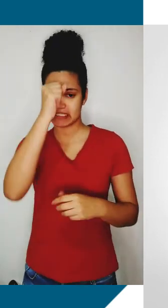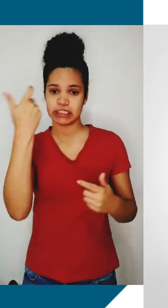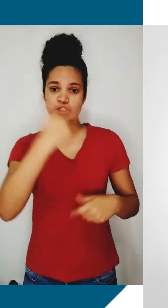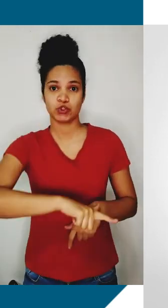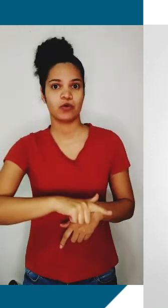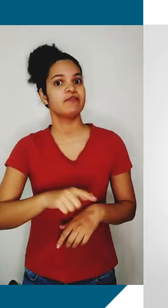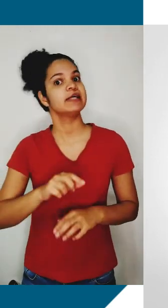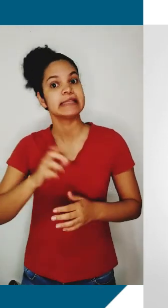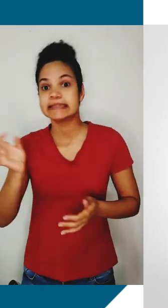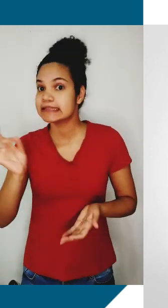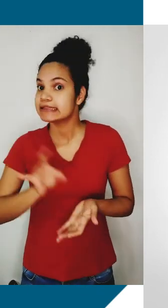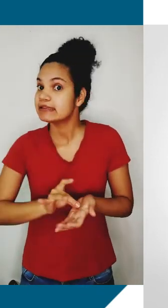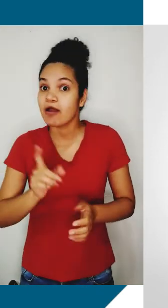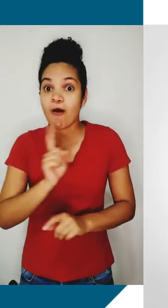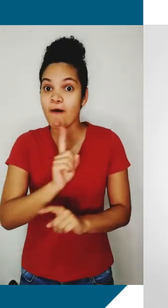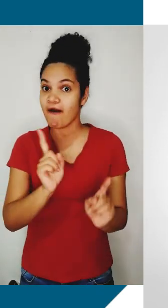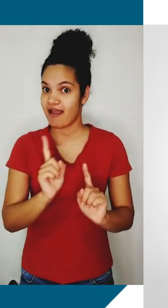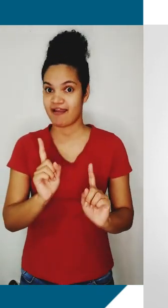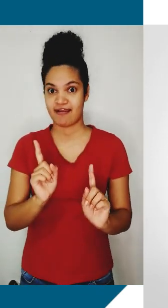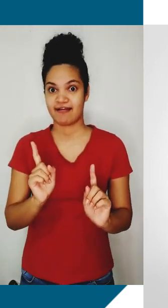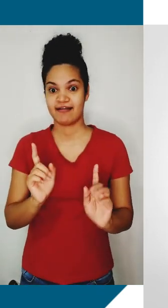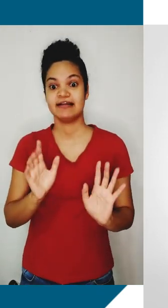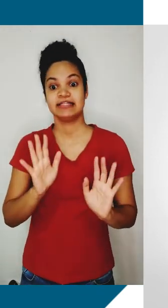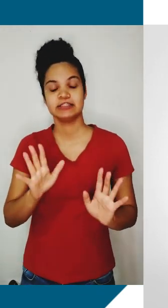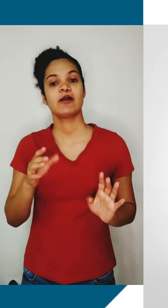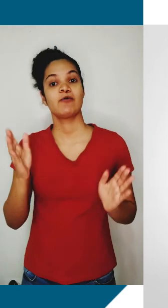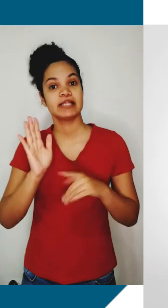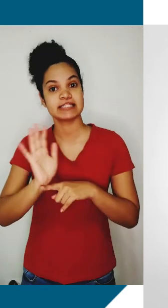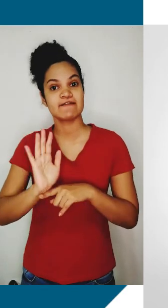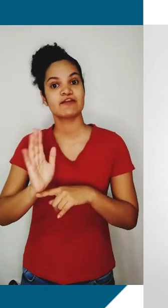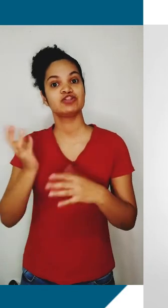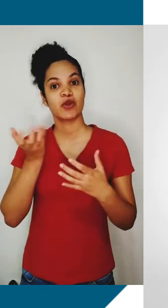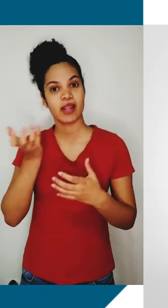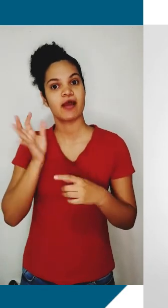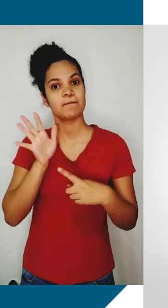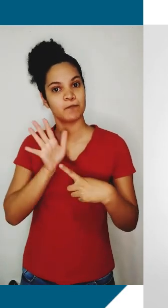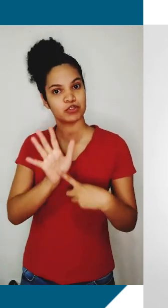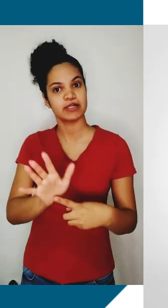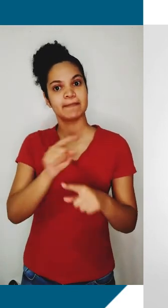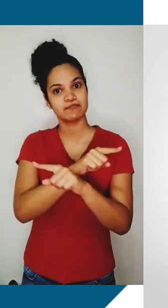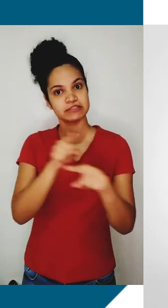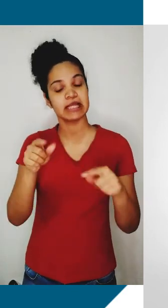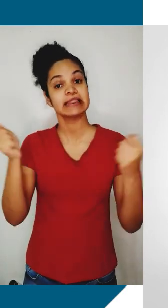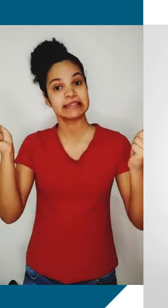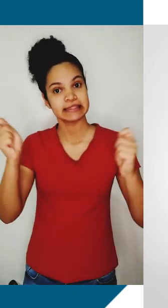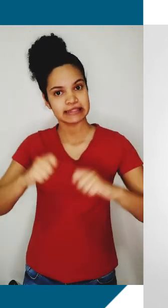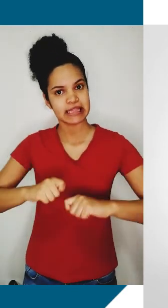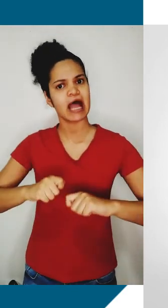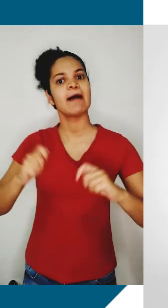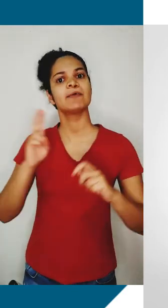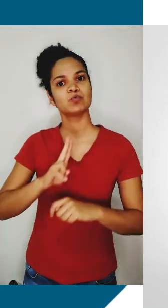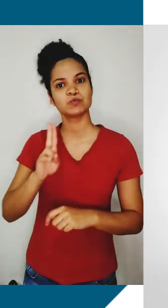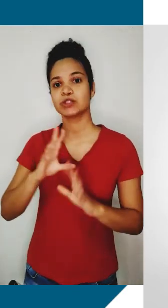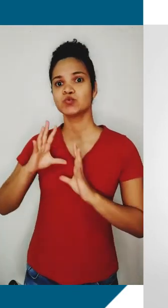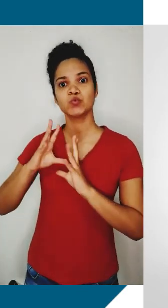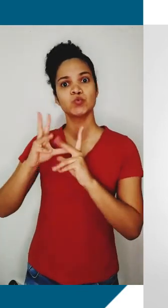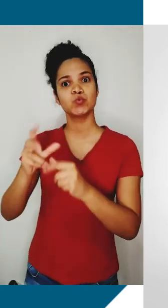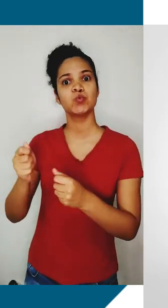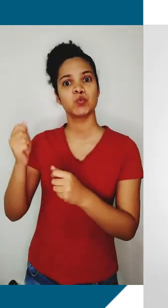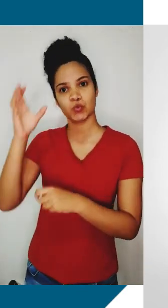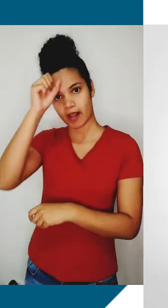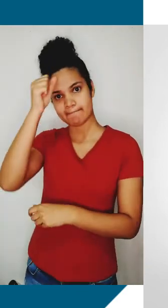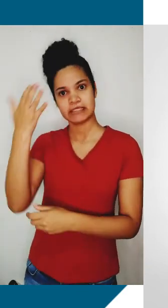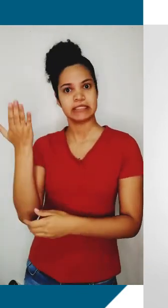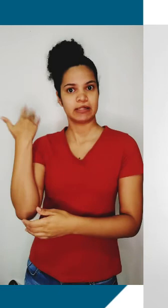verdade, E nesse vídeo eu quero mostrar a você que muito do que você já aprendeu e já praticou pode e deve ser usado na